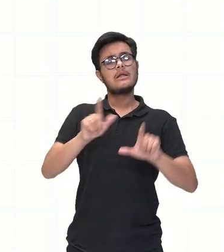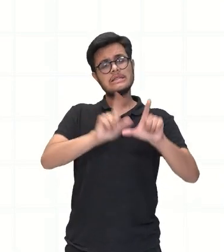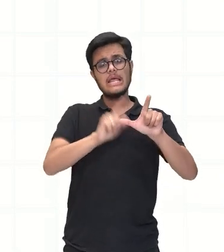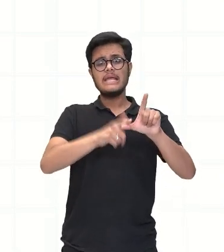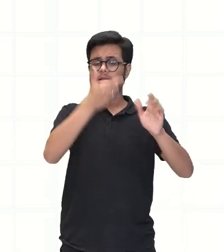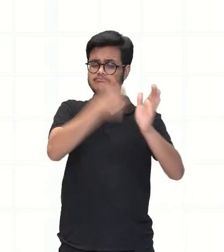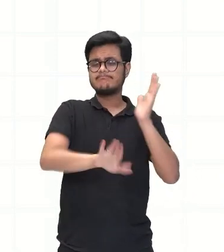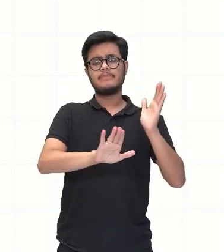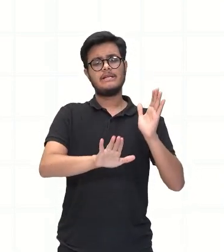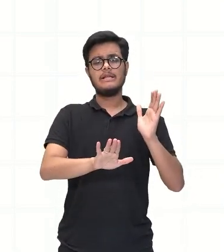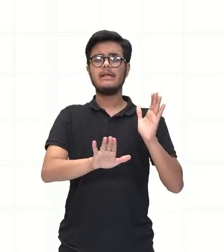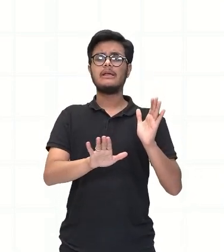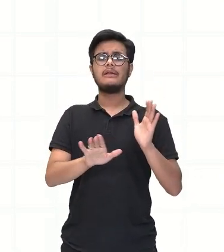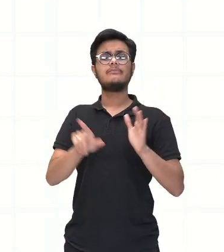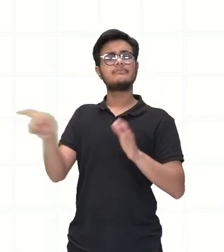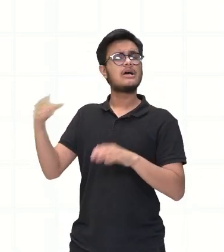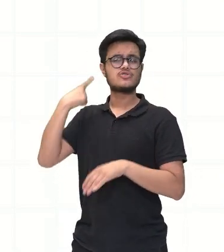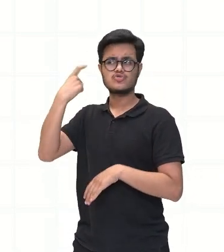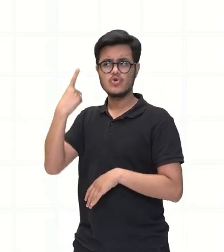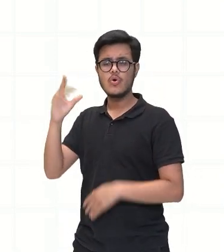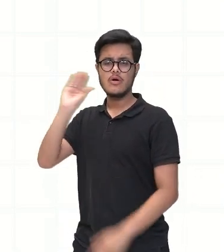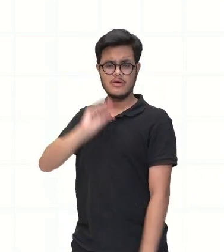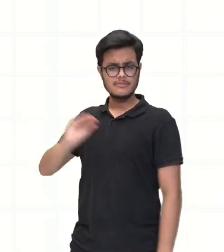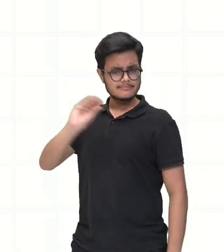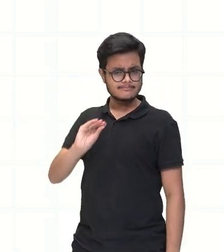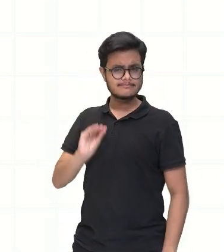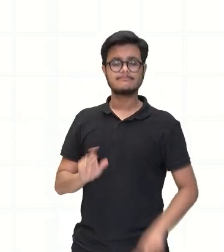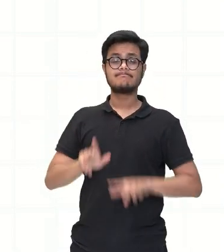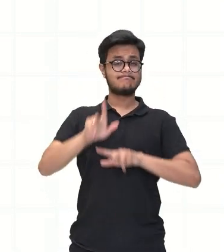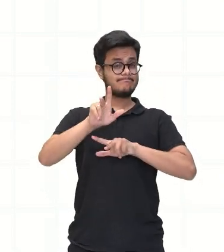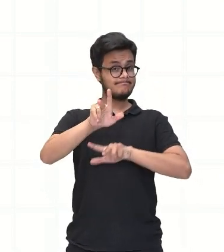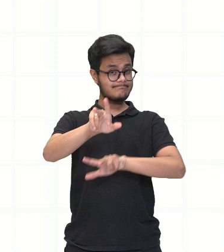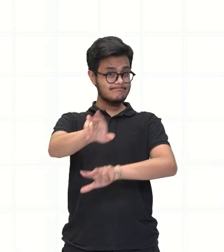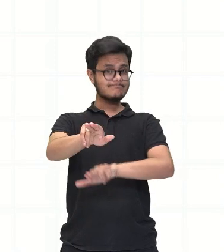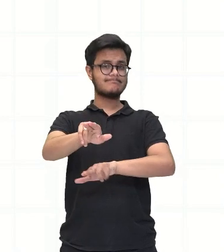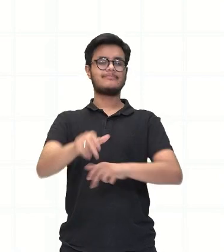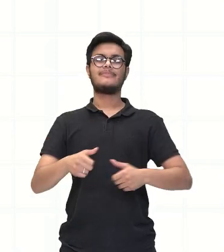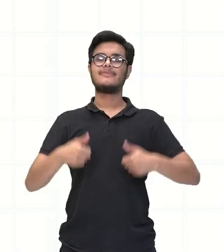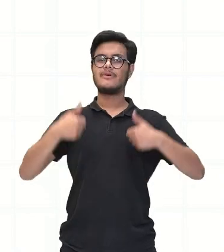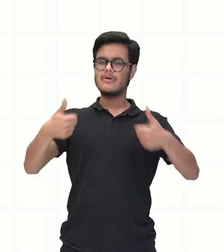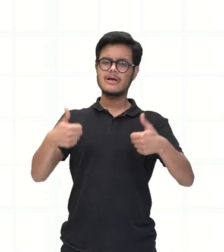mesmo sons. É o que aconteceu aqui no processo da formação da palavra